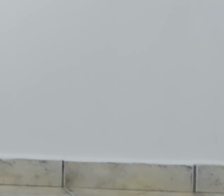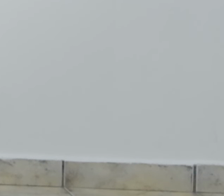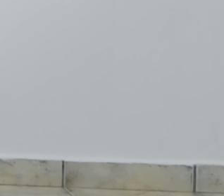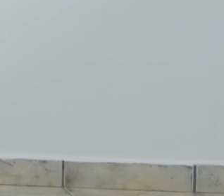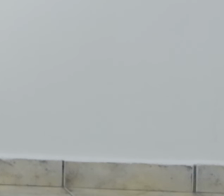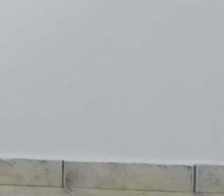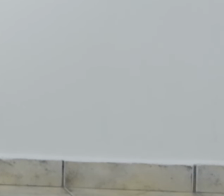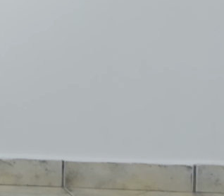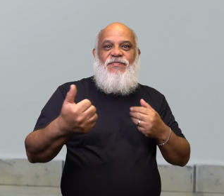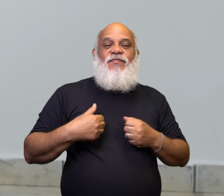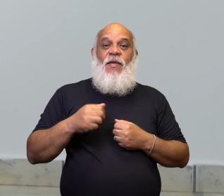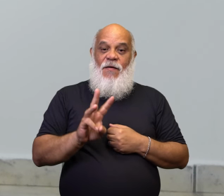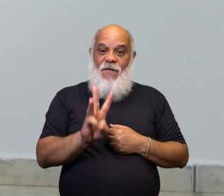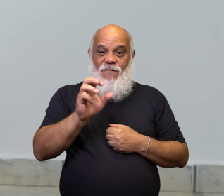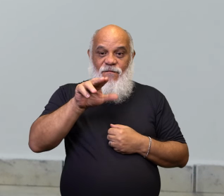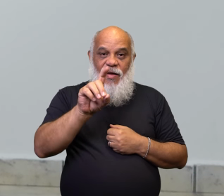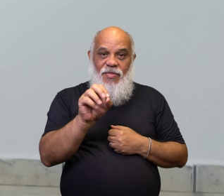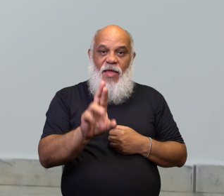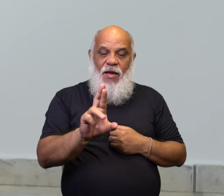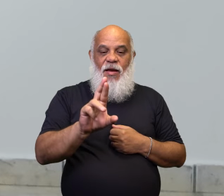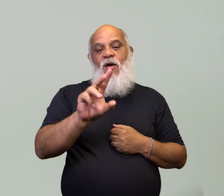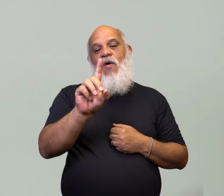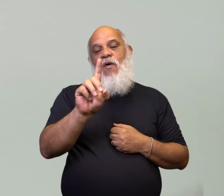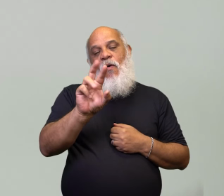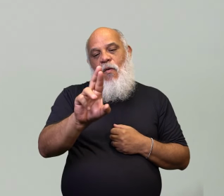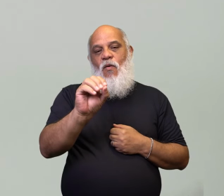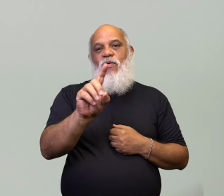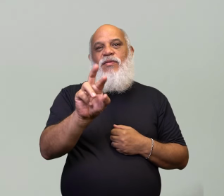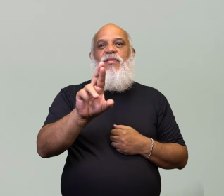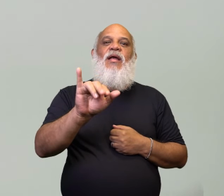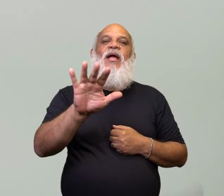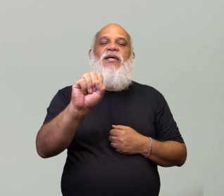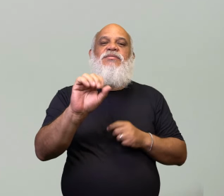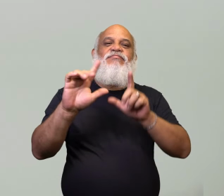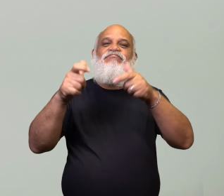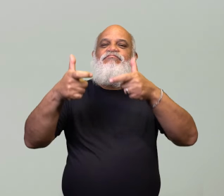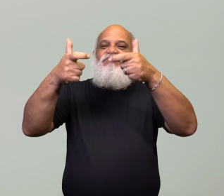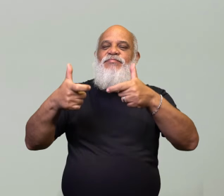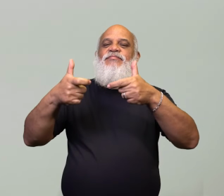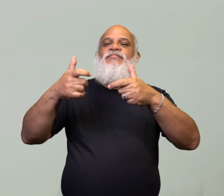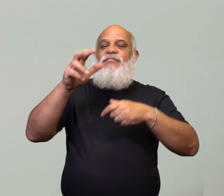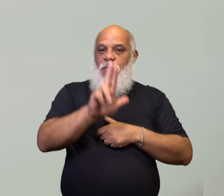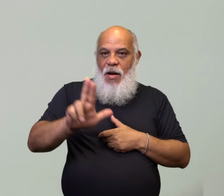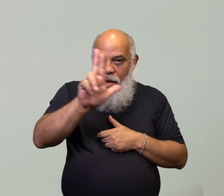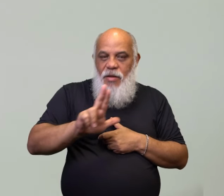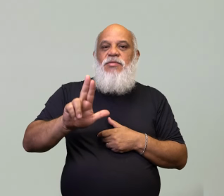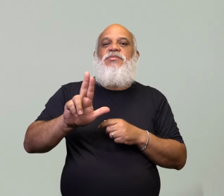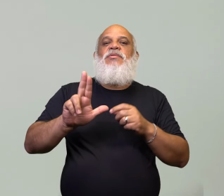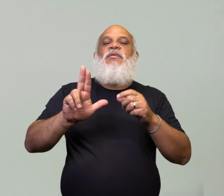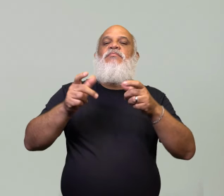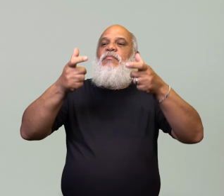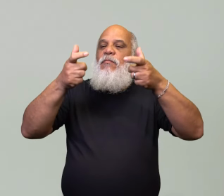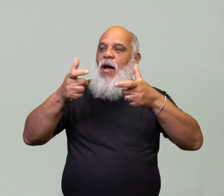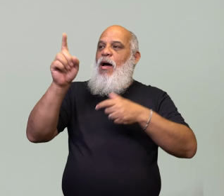Olha só, pessoal, eu vou ver um pouquinho aqui da nossa cidade, que é o Parque de Belo. Falando que é uma